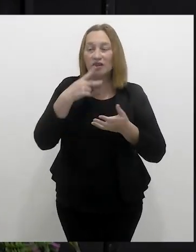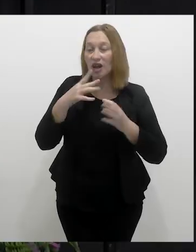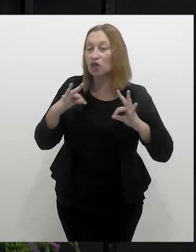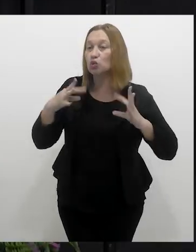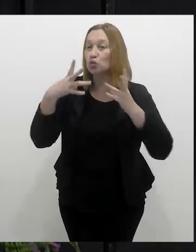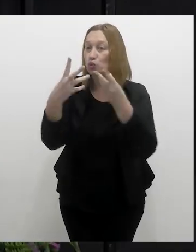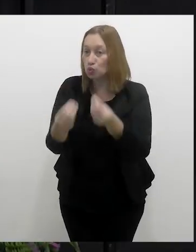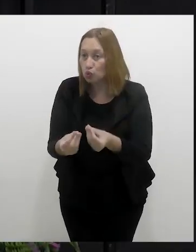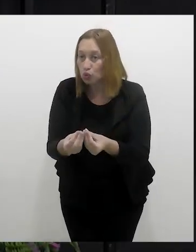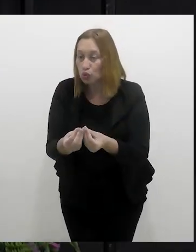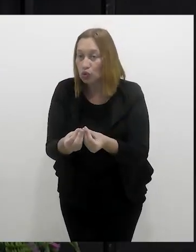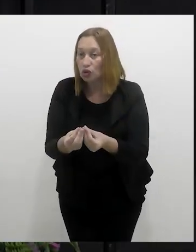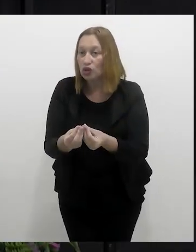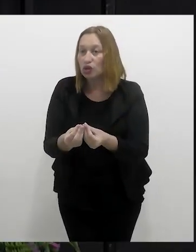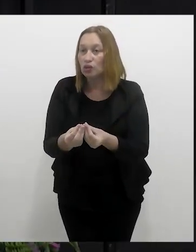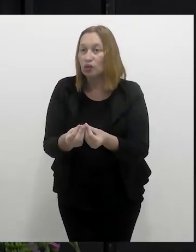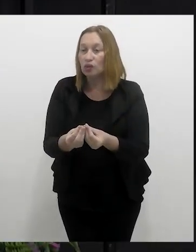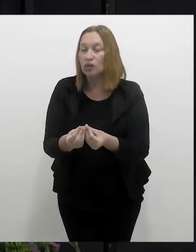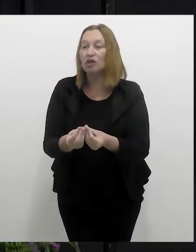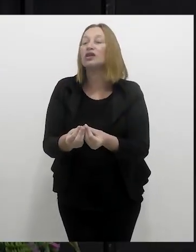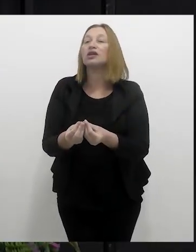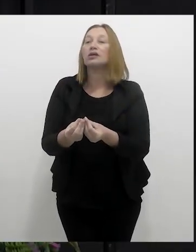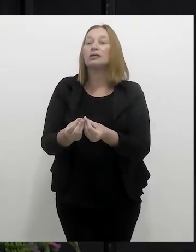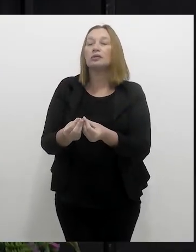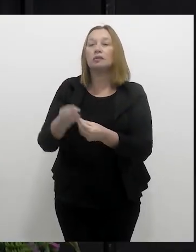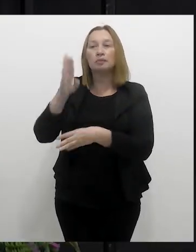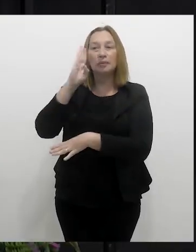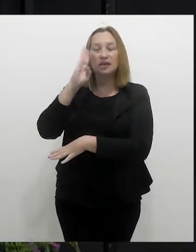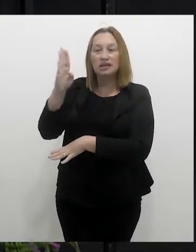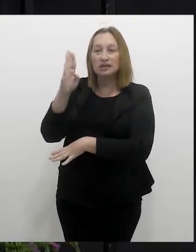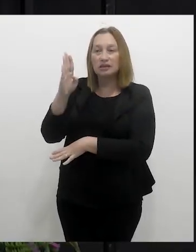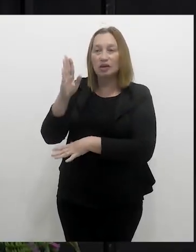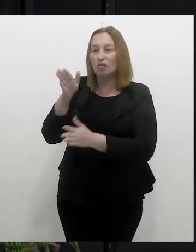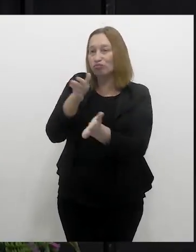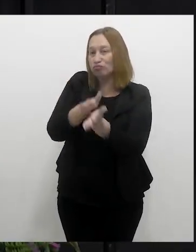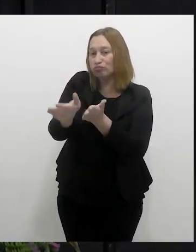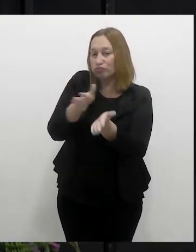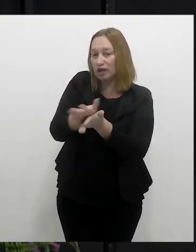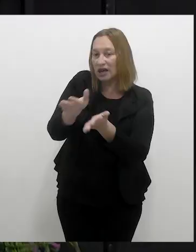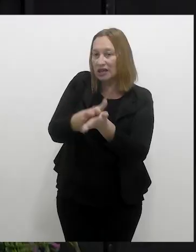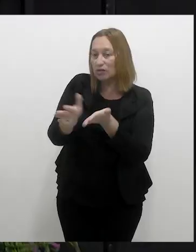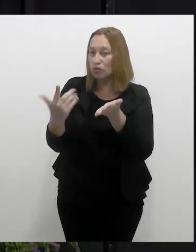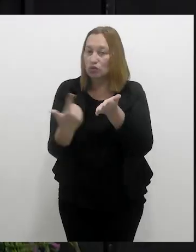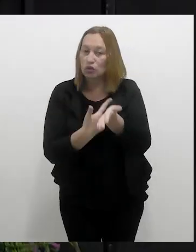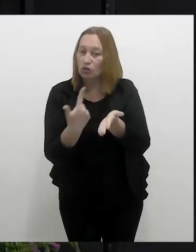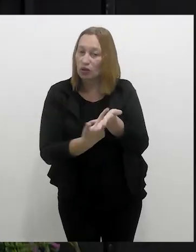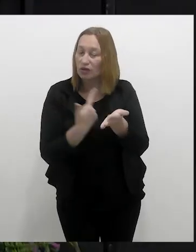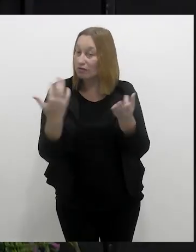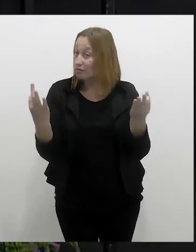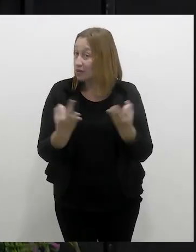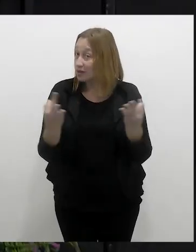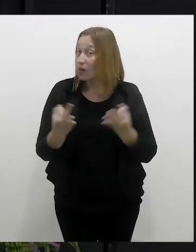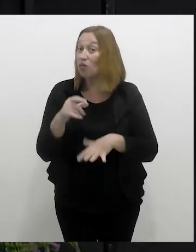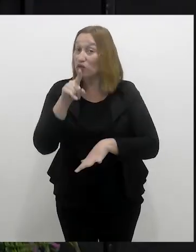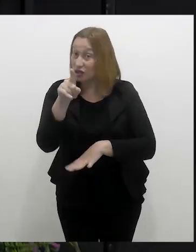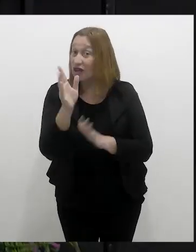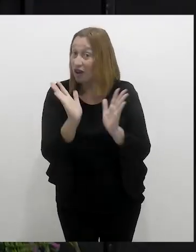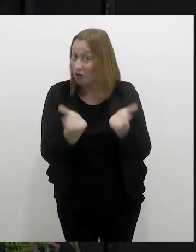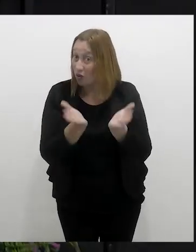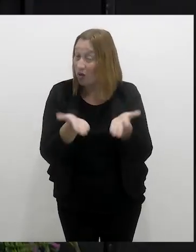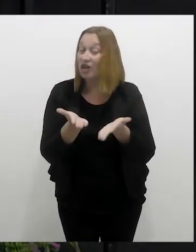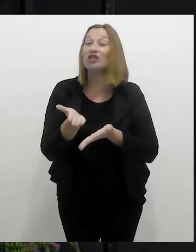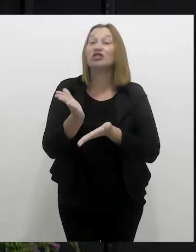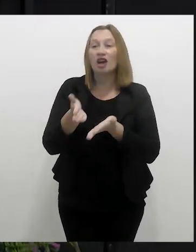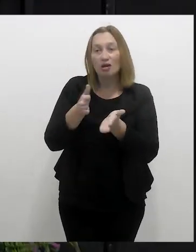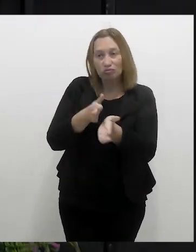isso tudo na joia da coroa, que foi a publicação desse livro que você agora,